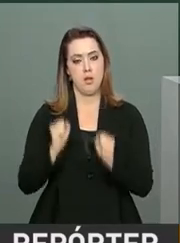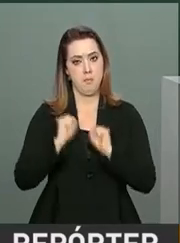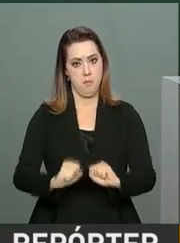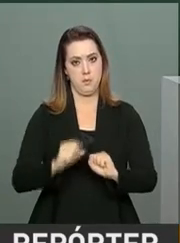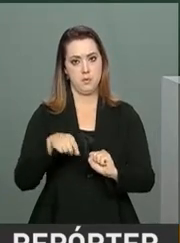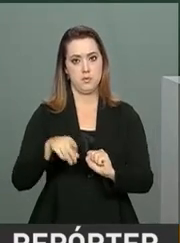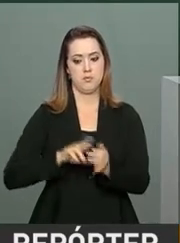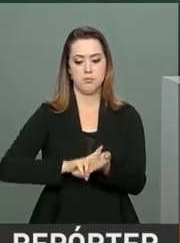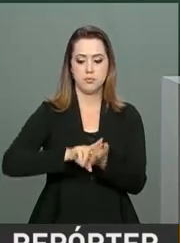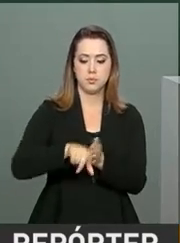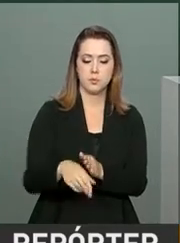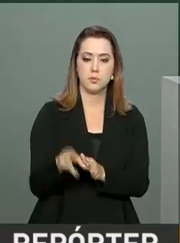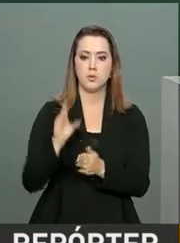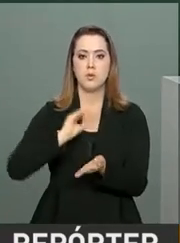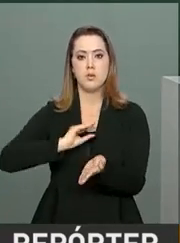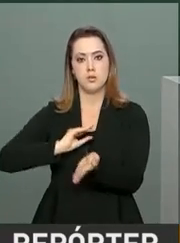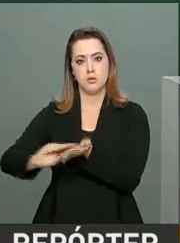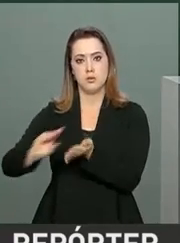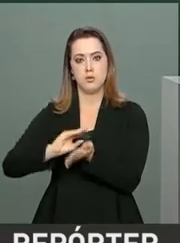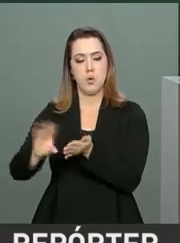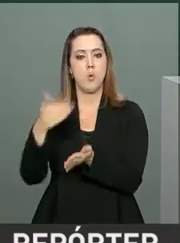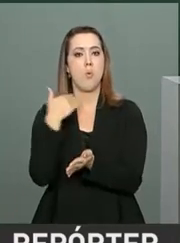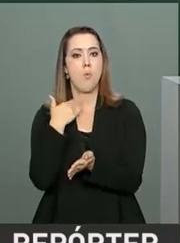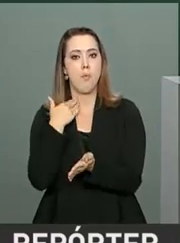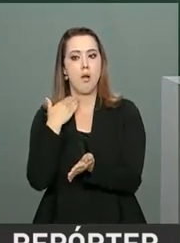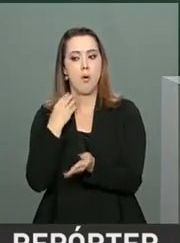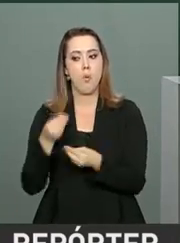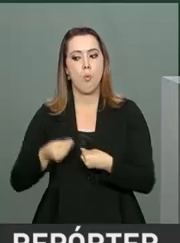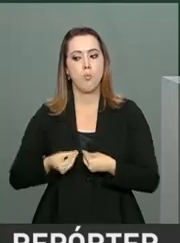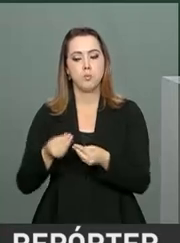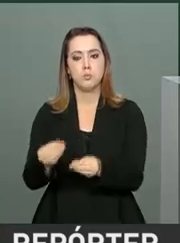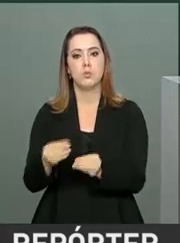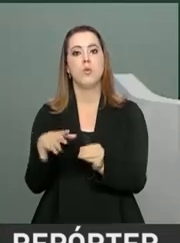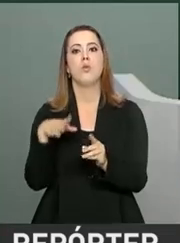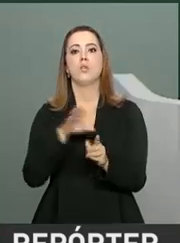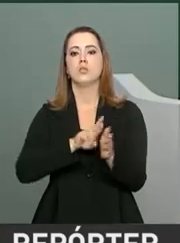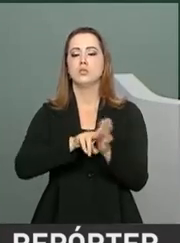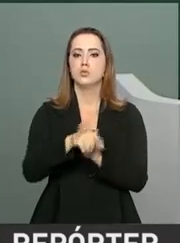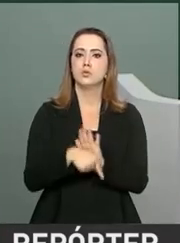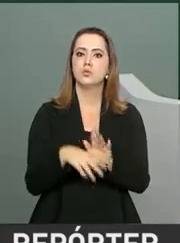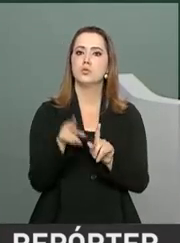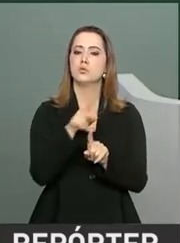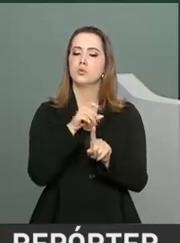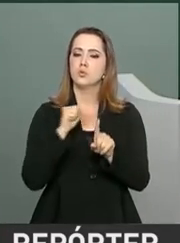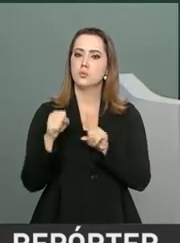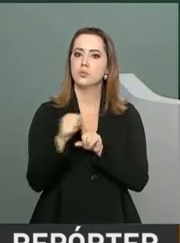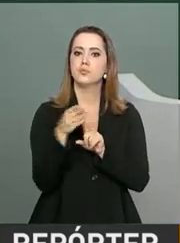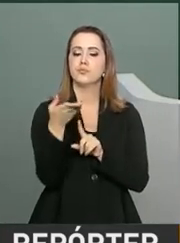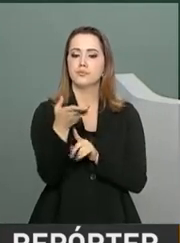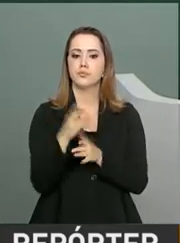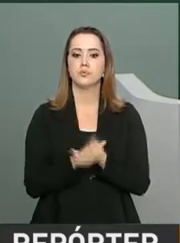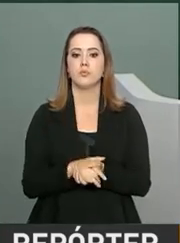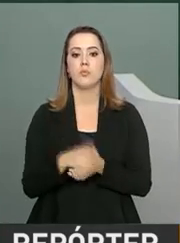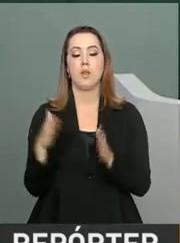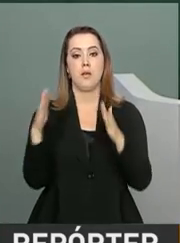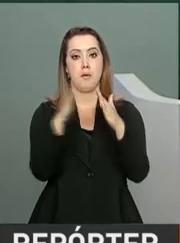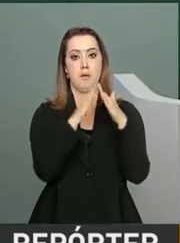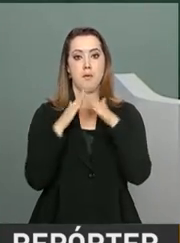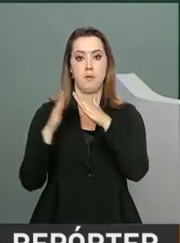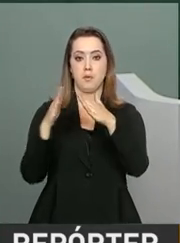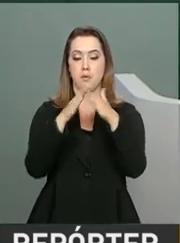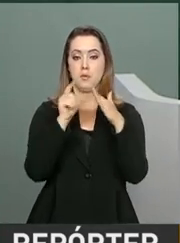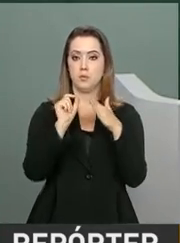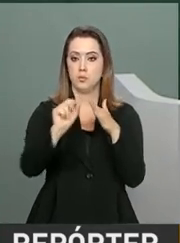das aplicações públicas, das políticas públicas. O orçamento do fundo esse ano para habitação, saneamento